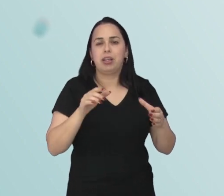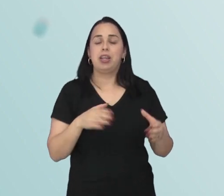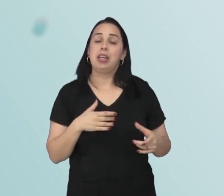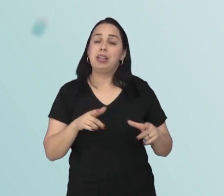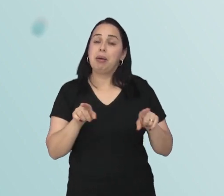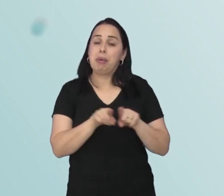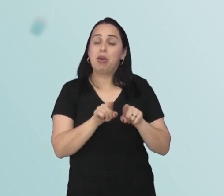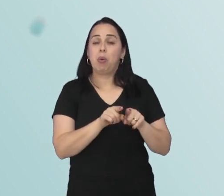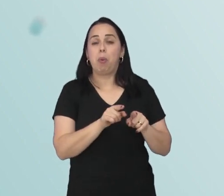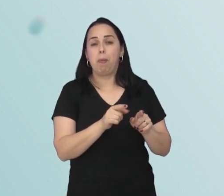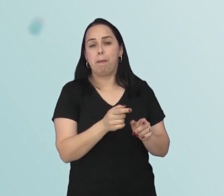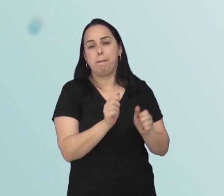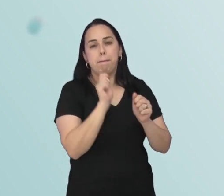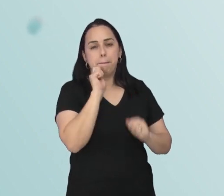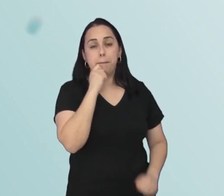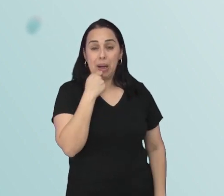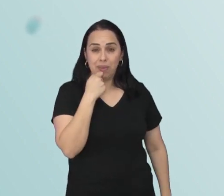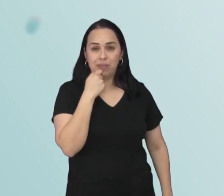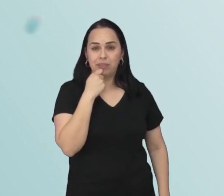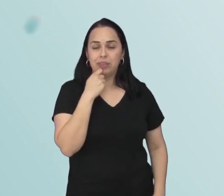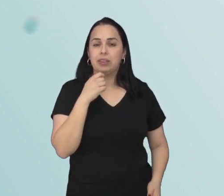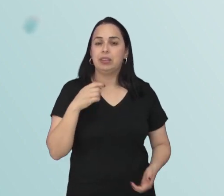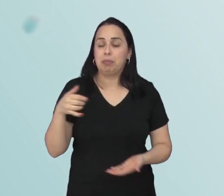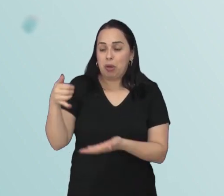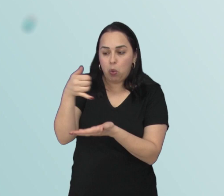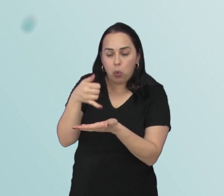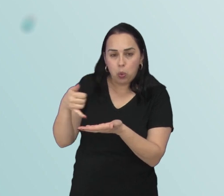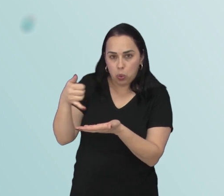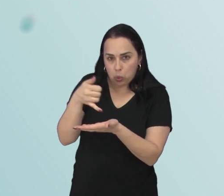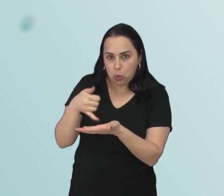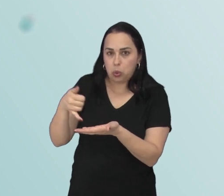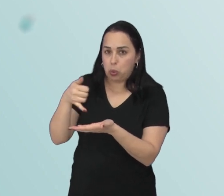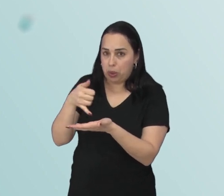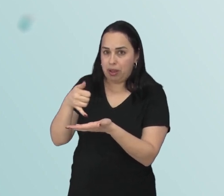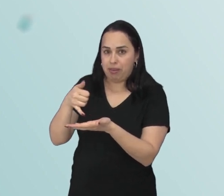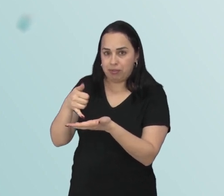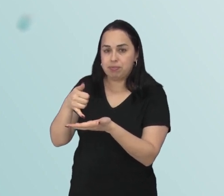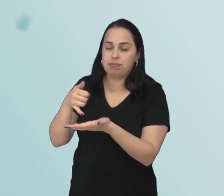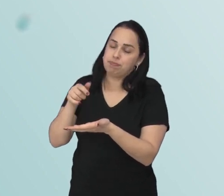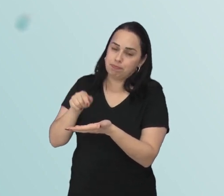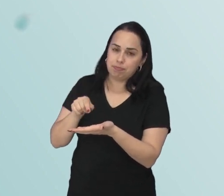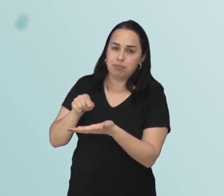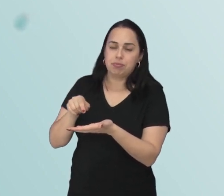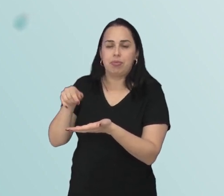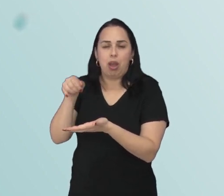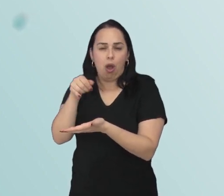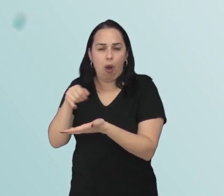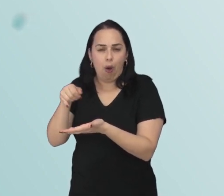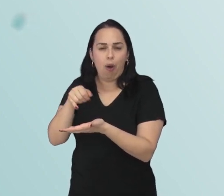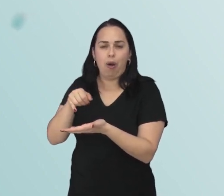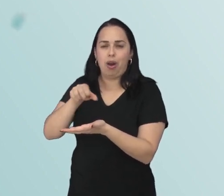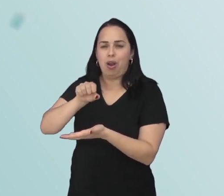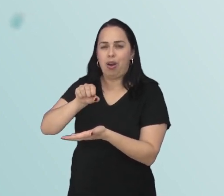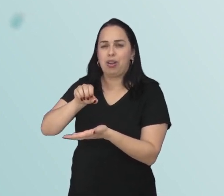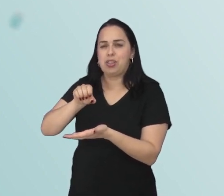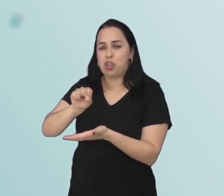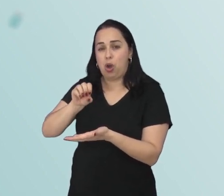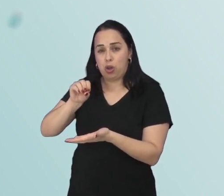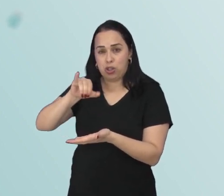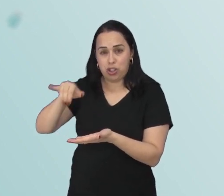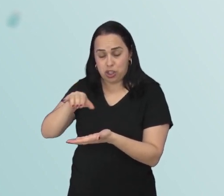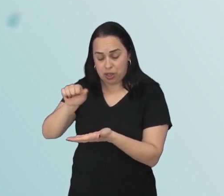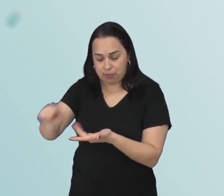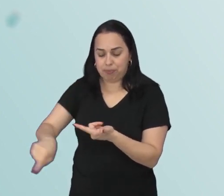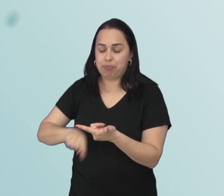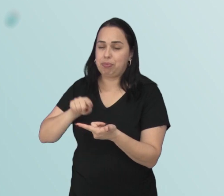tomar cuidado também com as chamadas gorduras vegetais hidrogenadas, né, que inclui aí óleos vegetais, né, como óleo de